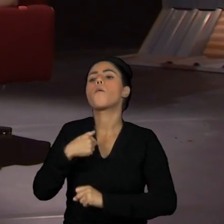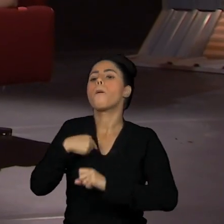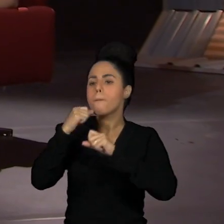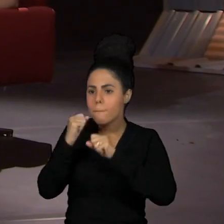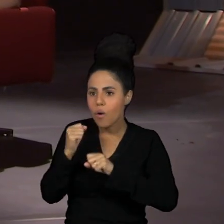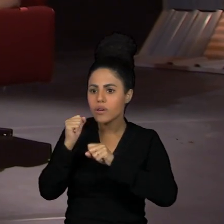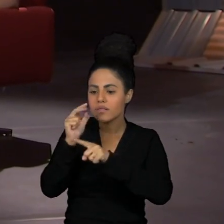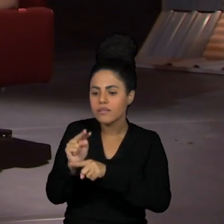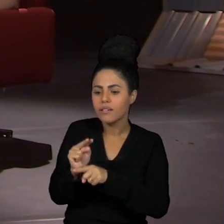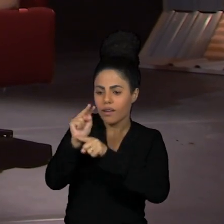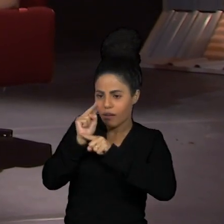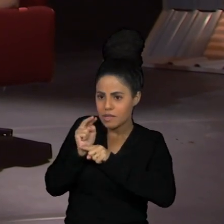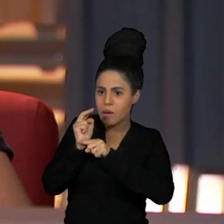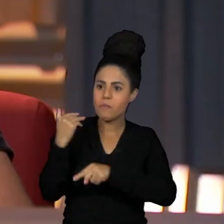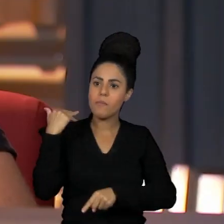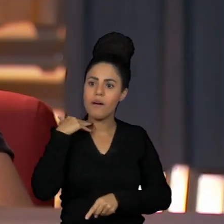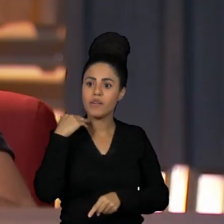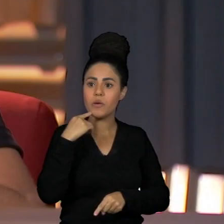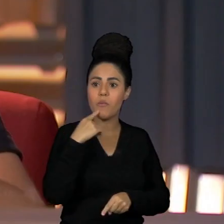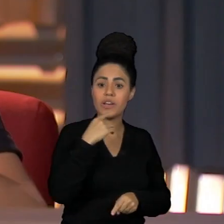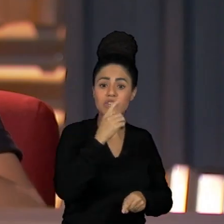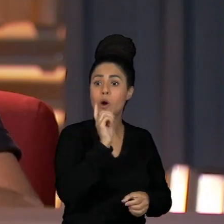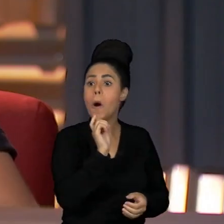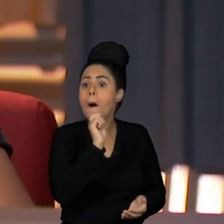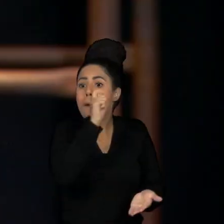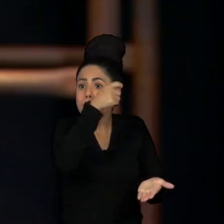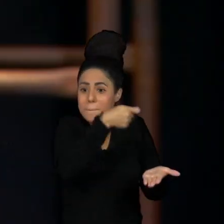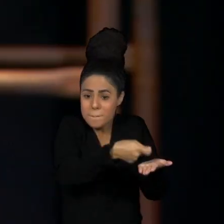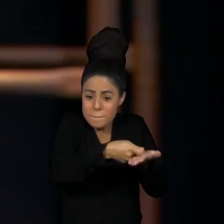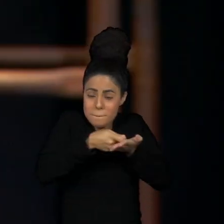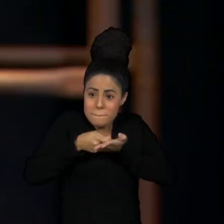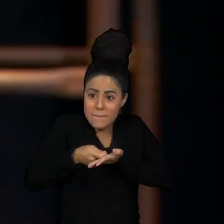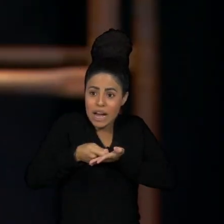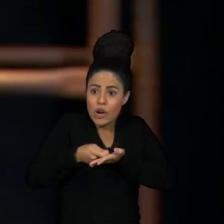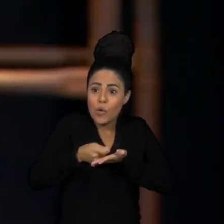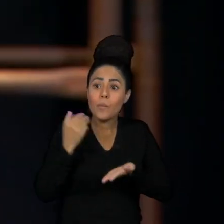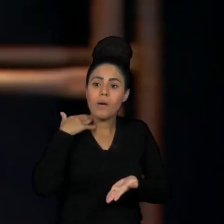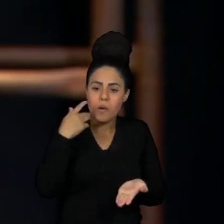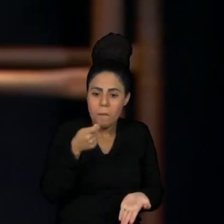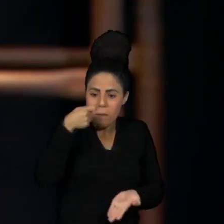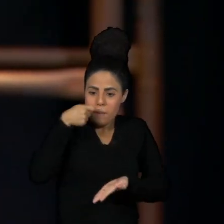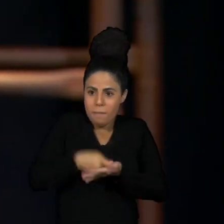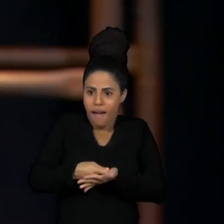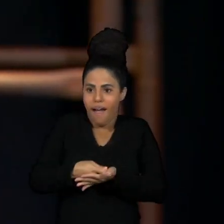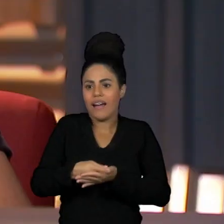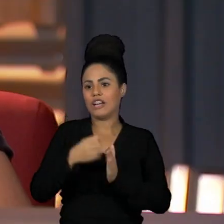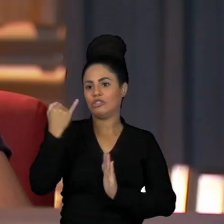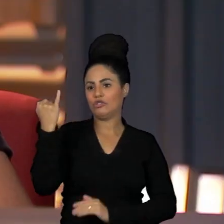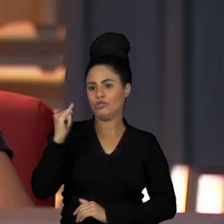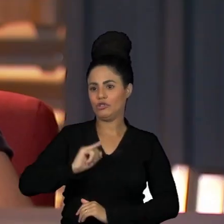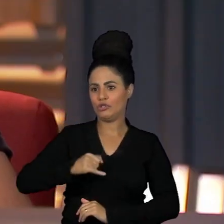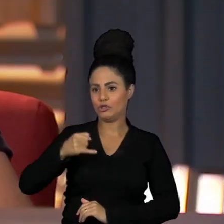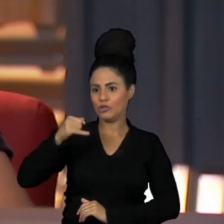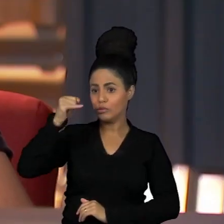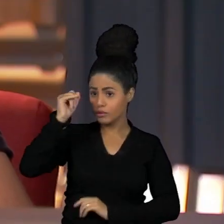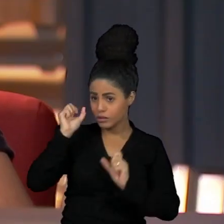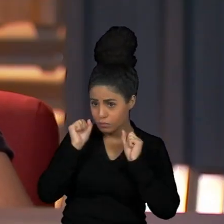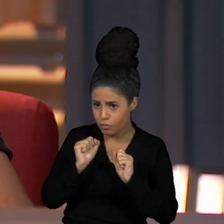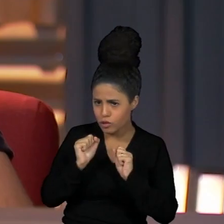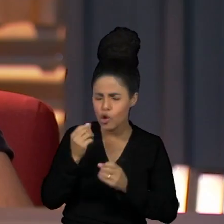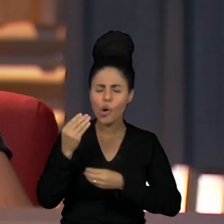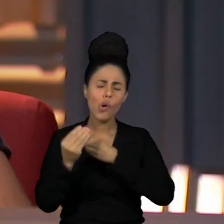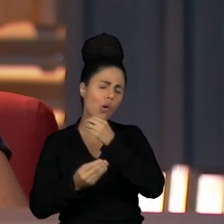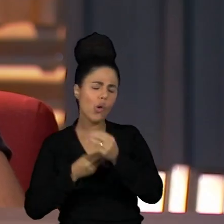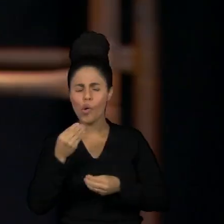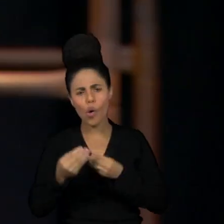banco e receber juros com isso. Peraí, você está falando que inverte. você pode emprestar para o banco, é isso? Para o banco, para o